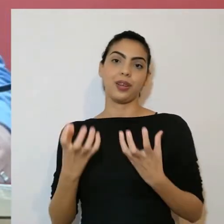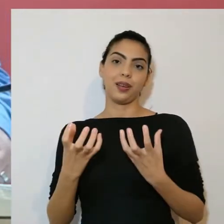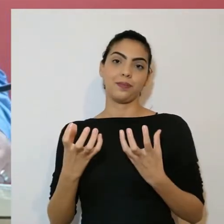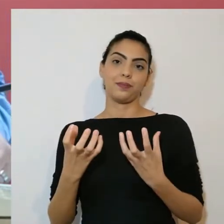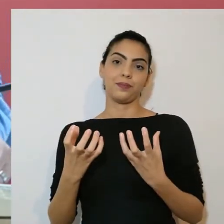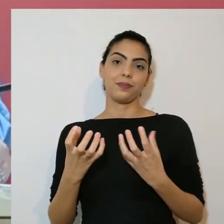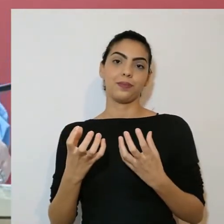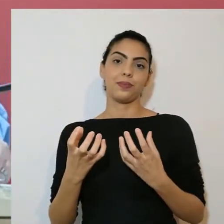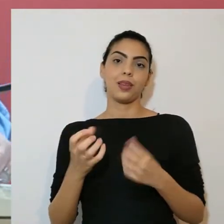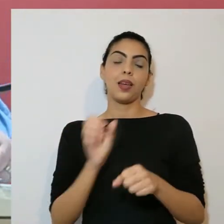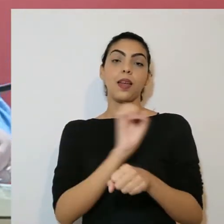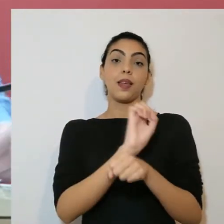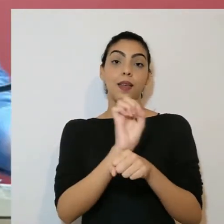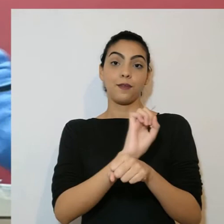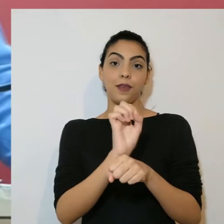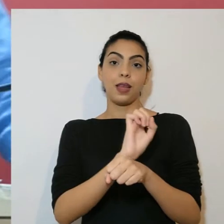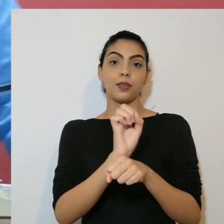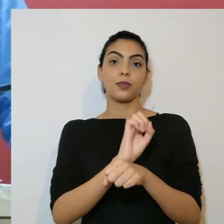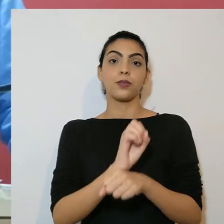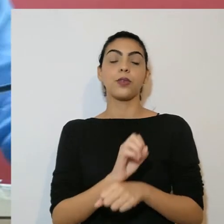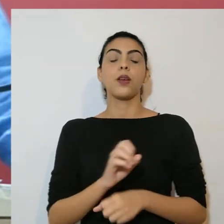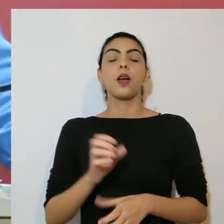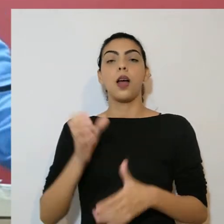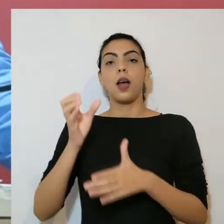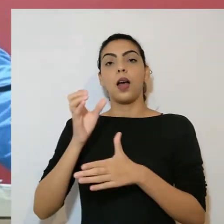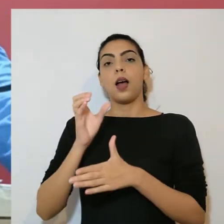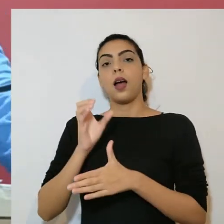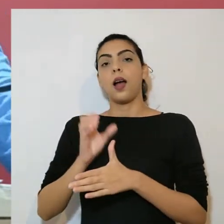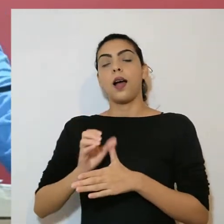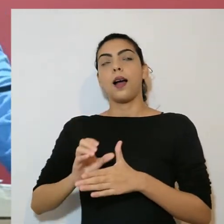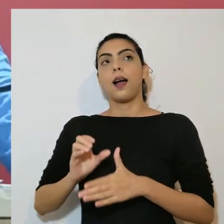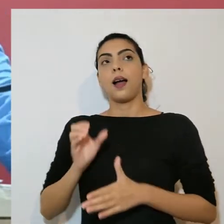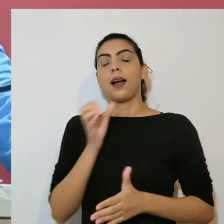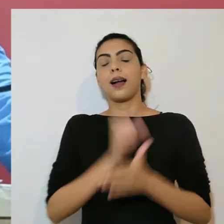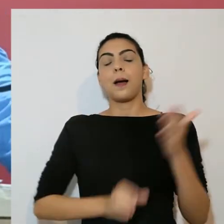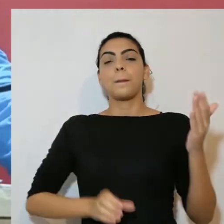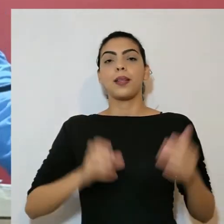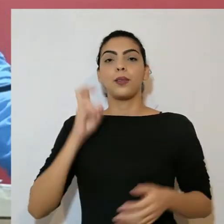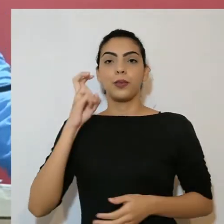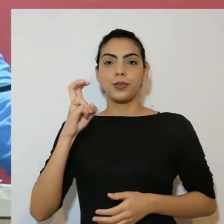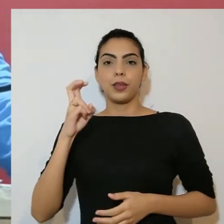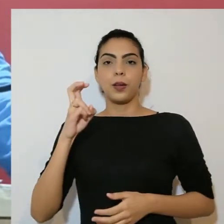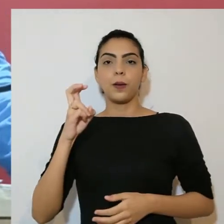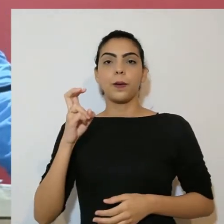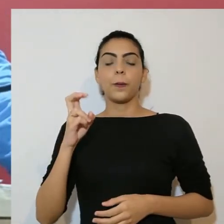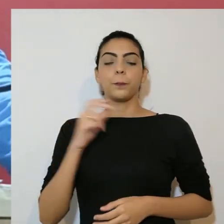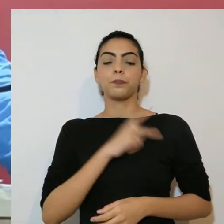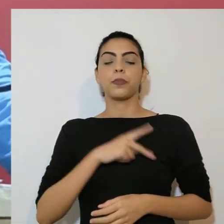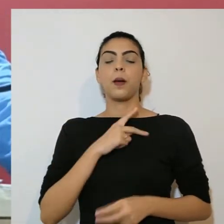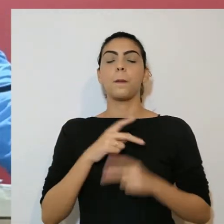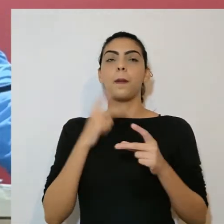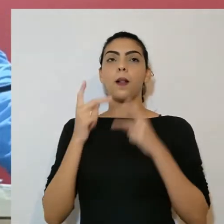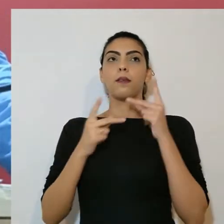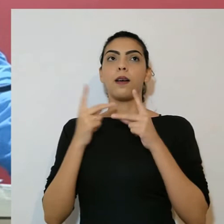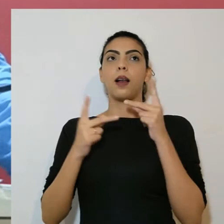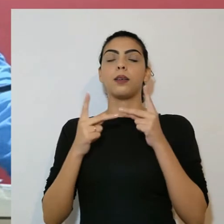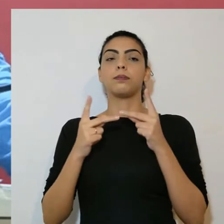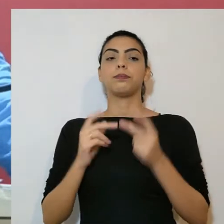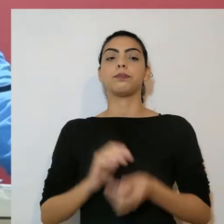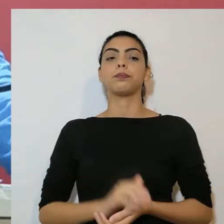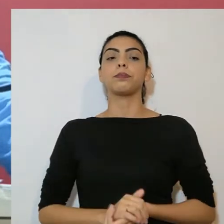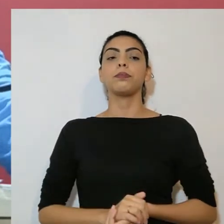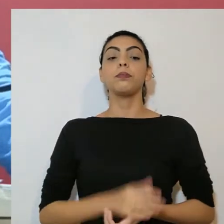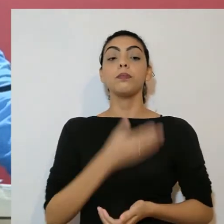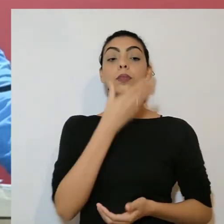Deus quer. Lá em Efésios, no capítulo 5, verso 25 a 27, Paulo diz